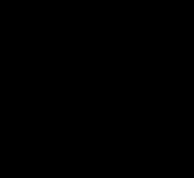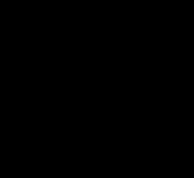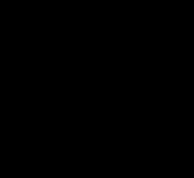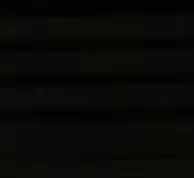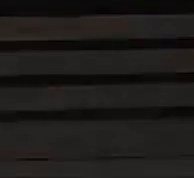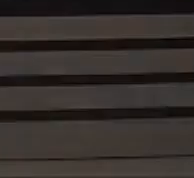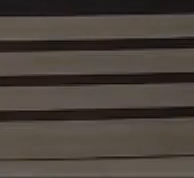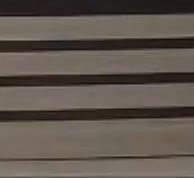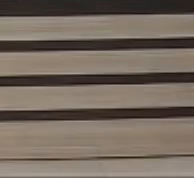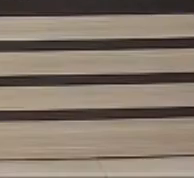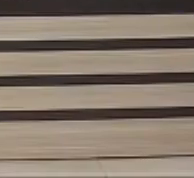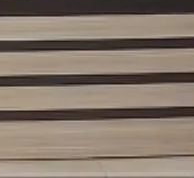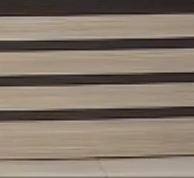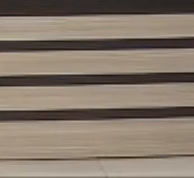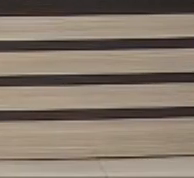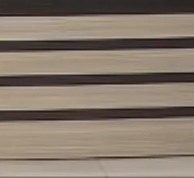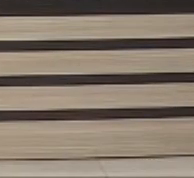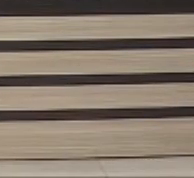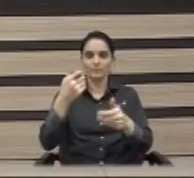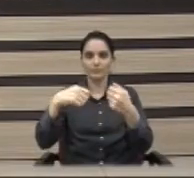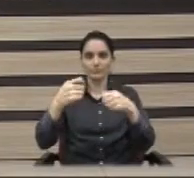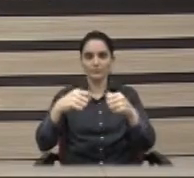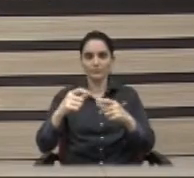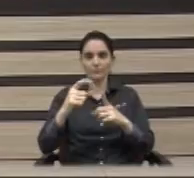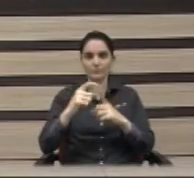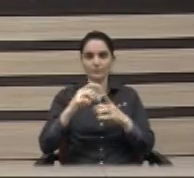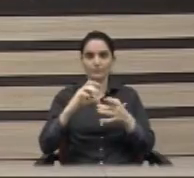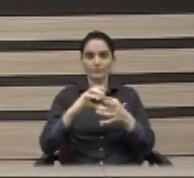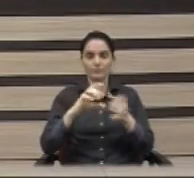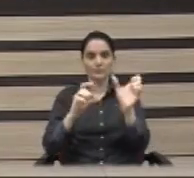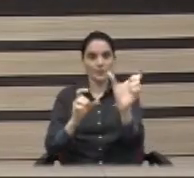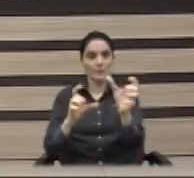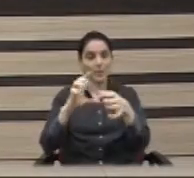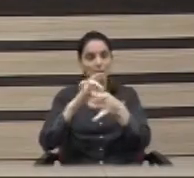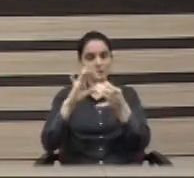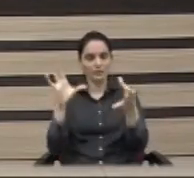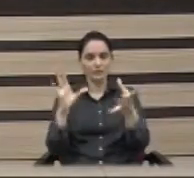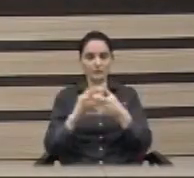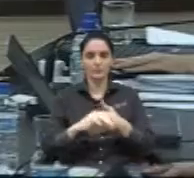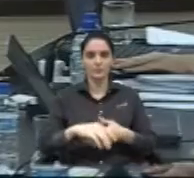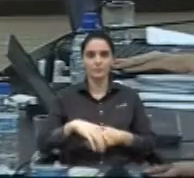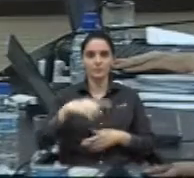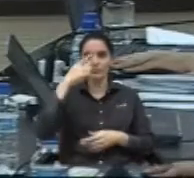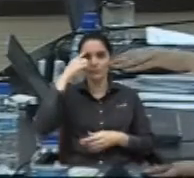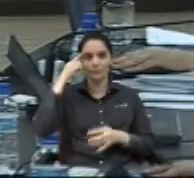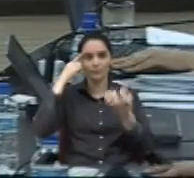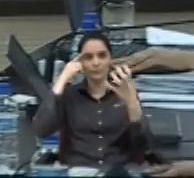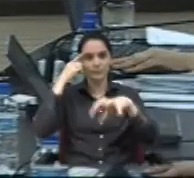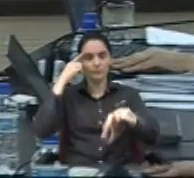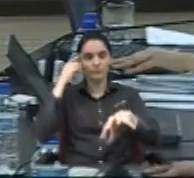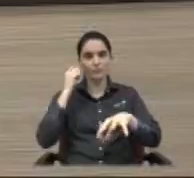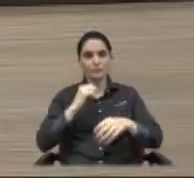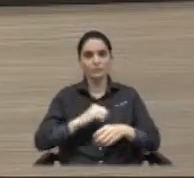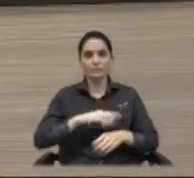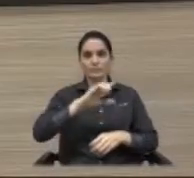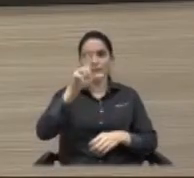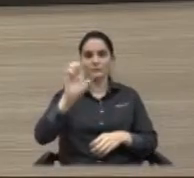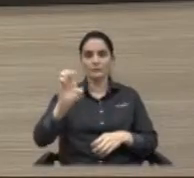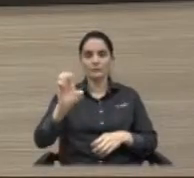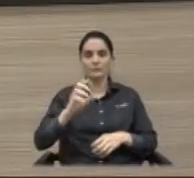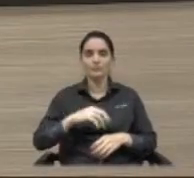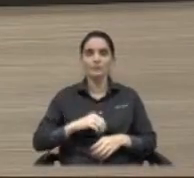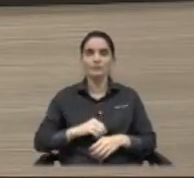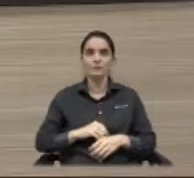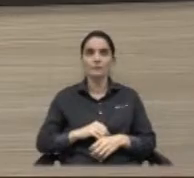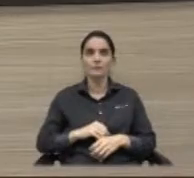A sessão está reaberta. Ao primeiro secretário para a chamada da palavra livre. Dr. Júlio. Dispenso. Zé da Mix.